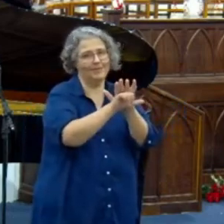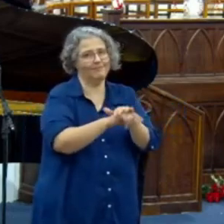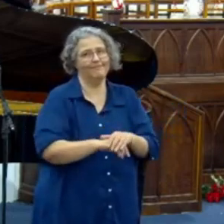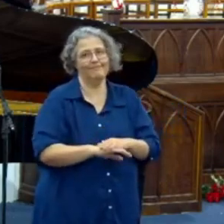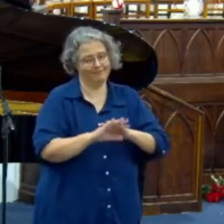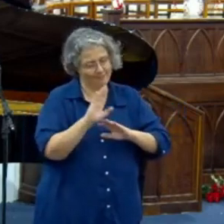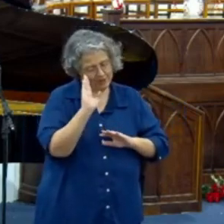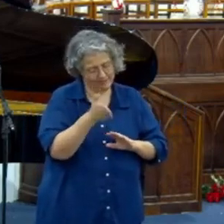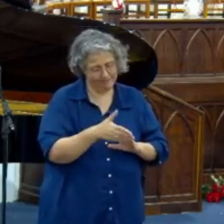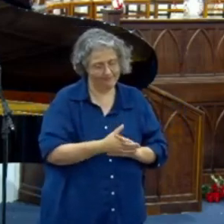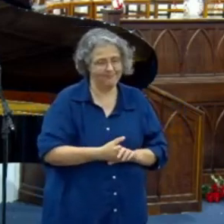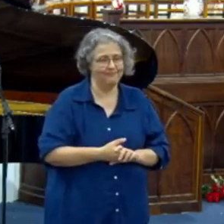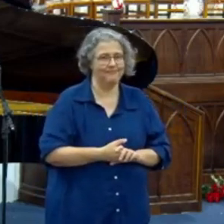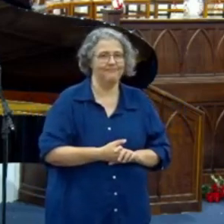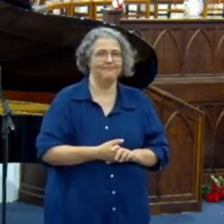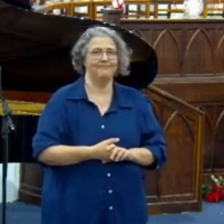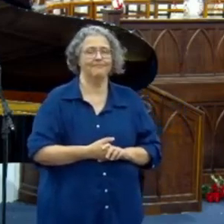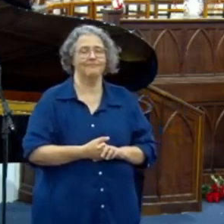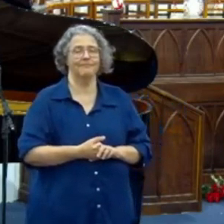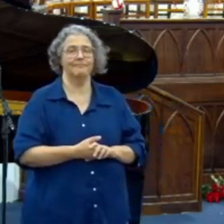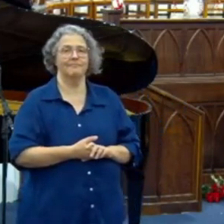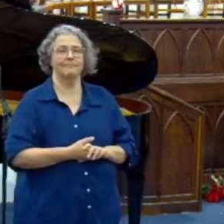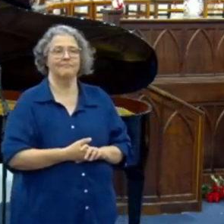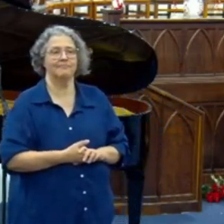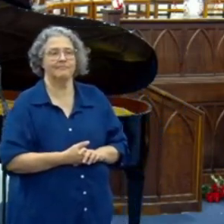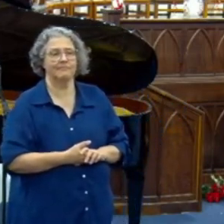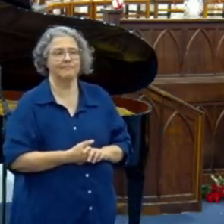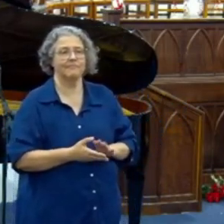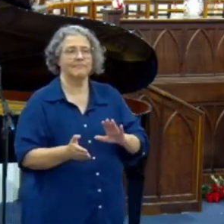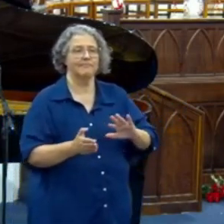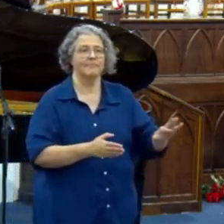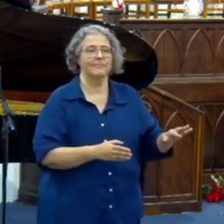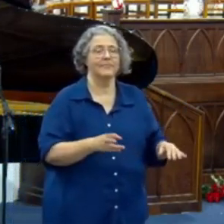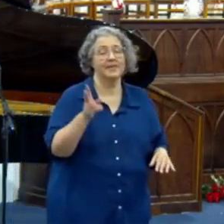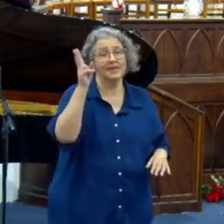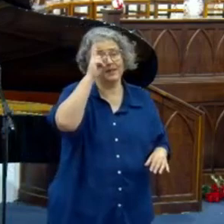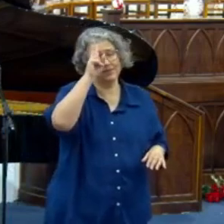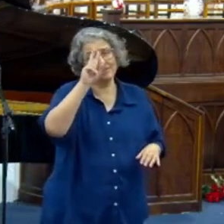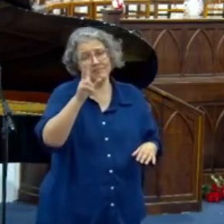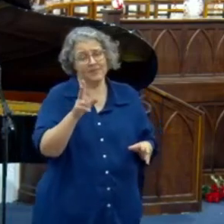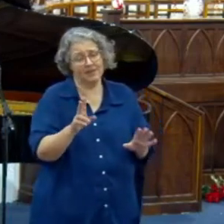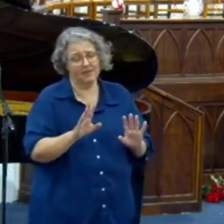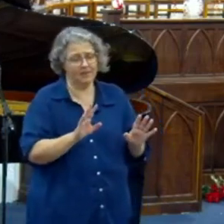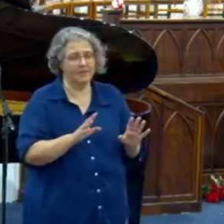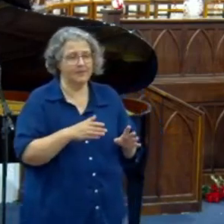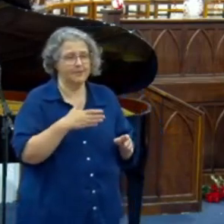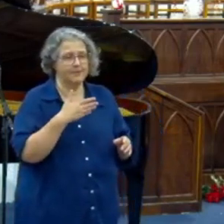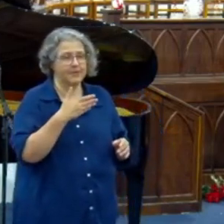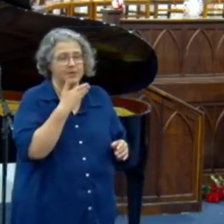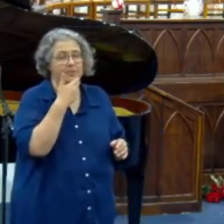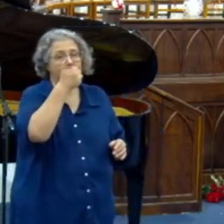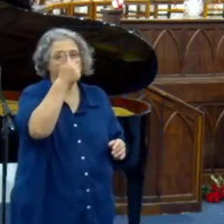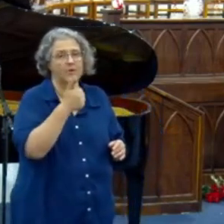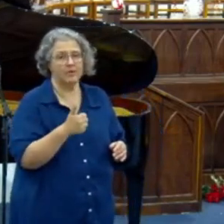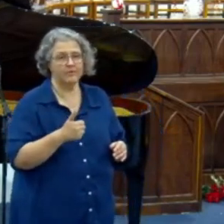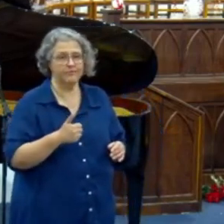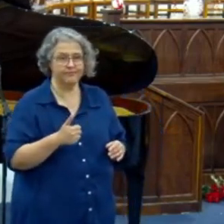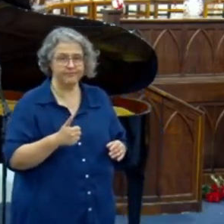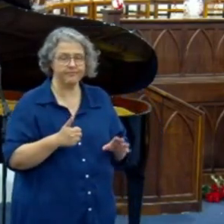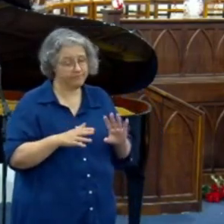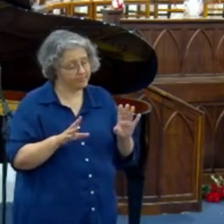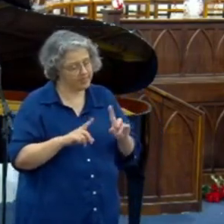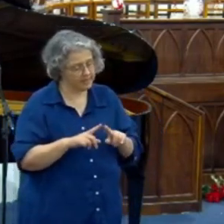mas tropeçou em um, quebrou tudo. A ilustração talvez não seja a melhor, mas você está preso a uma corrente. Ela